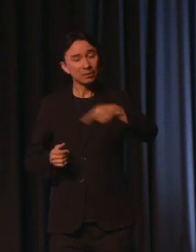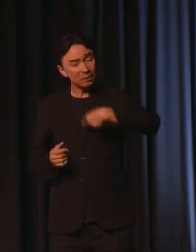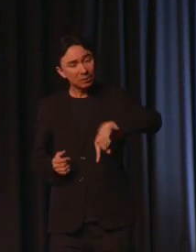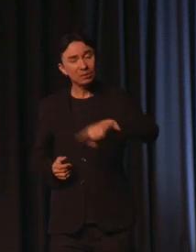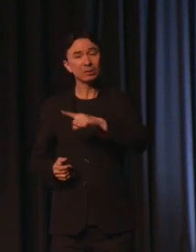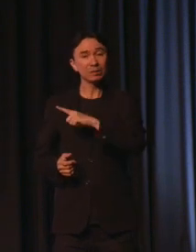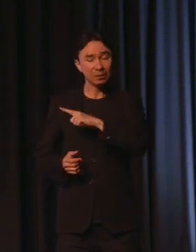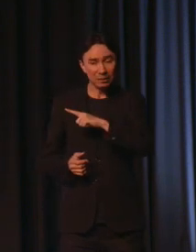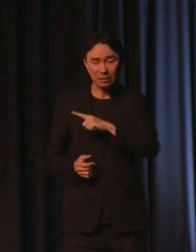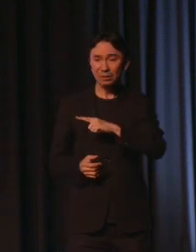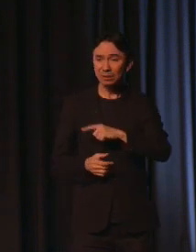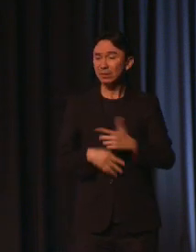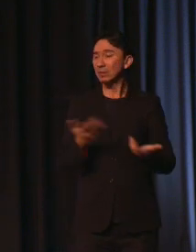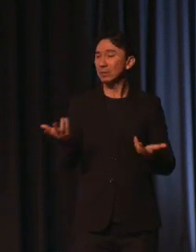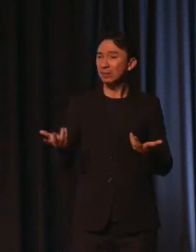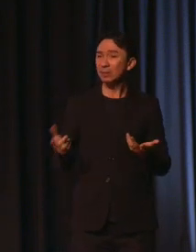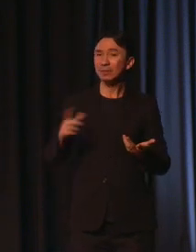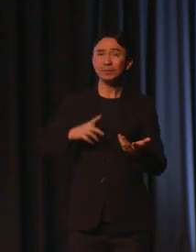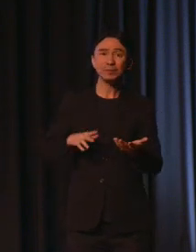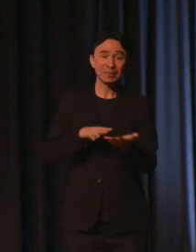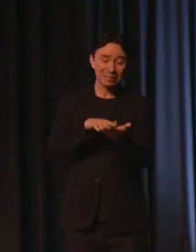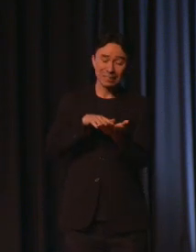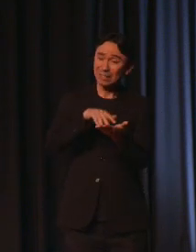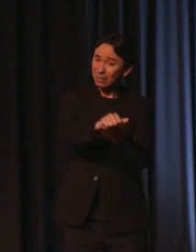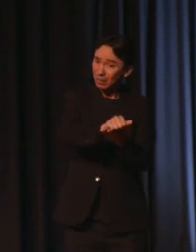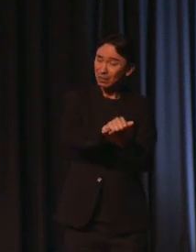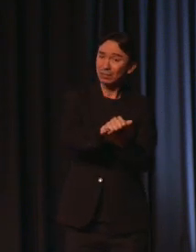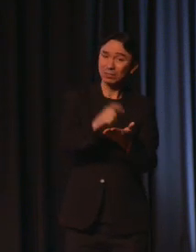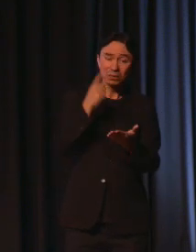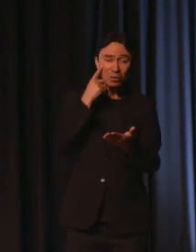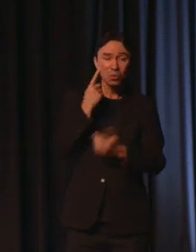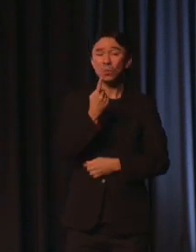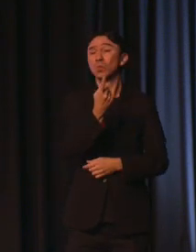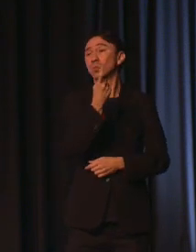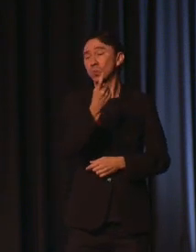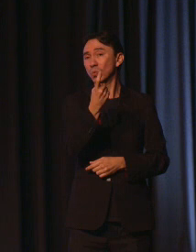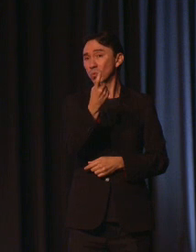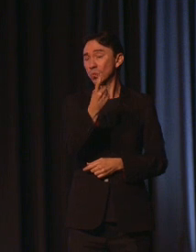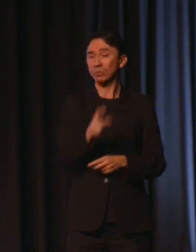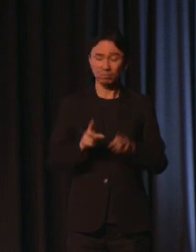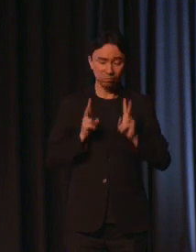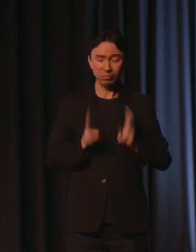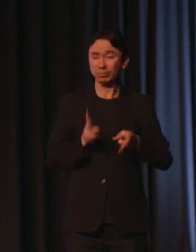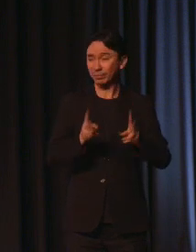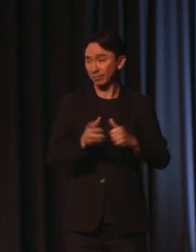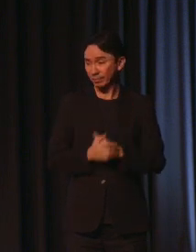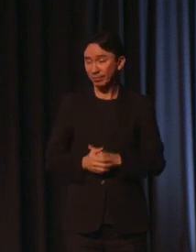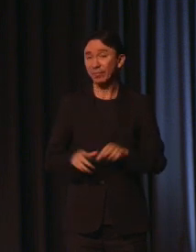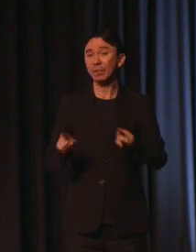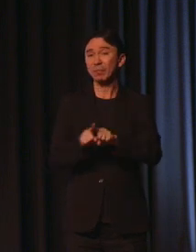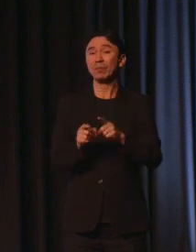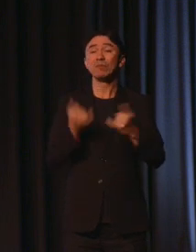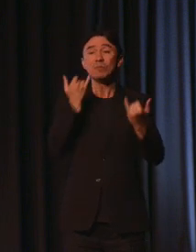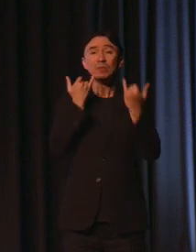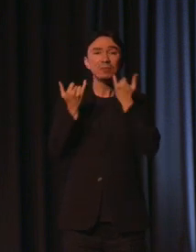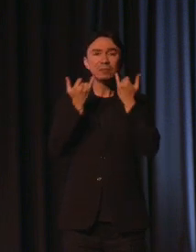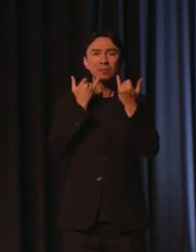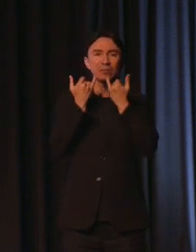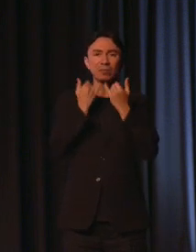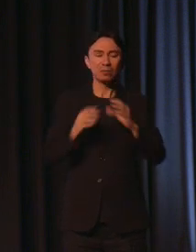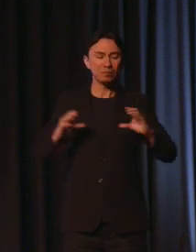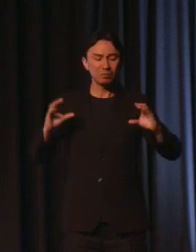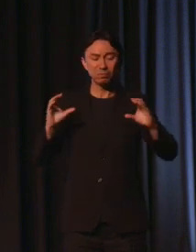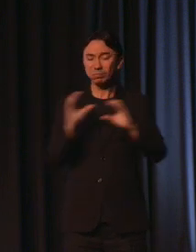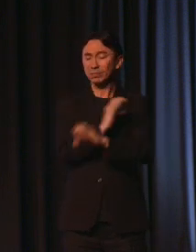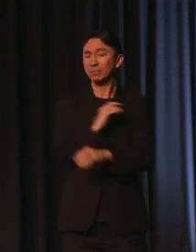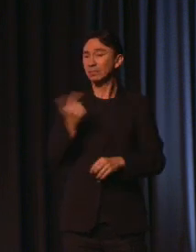esses cadastros dentro do estado em que aquele paciente é atendido. Informações incompletas no cadastro também é uma dificuldade